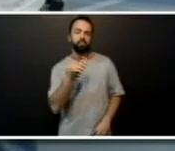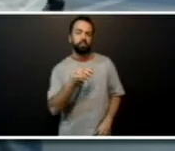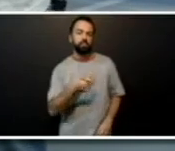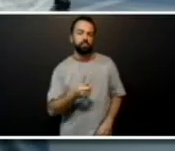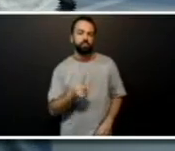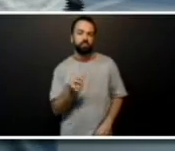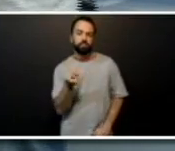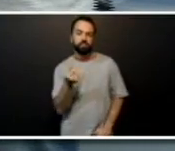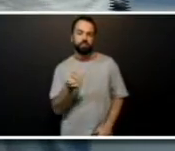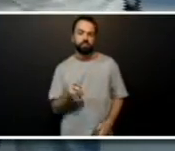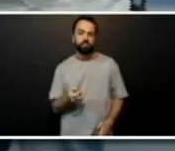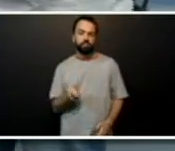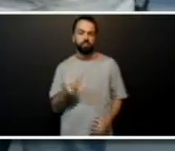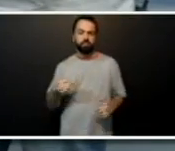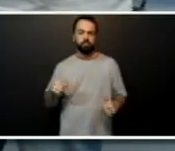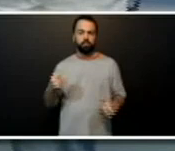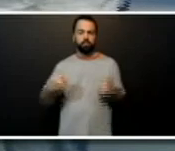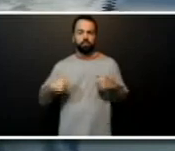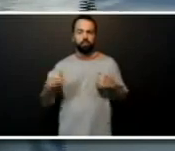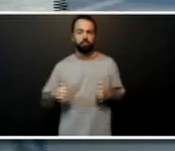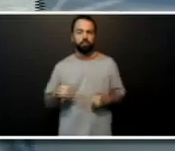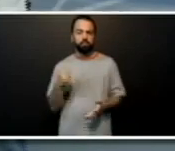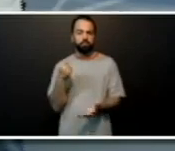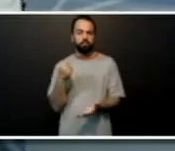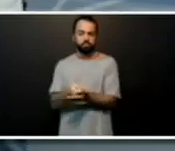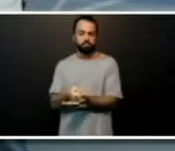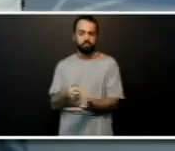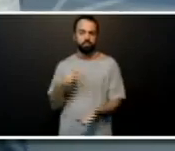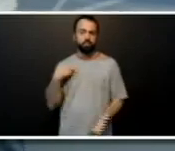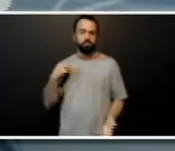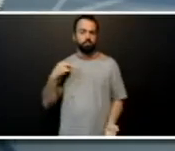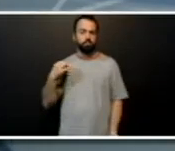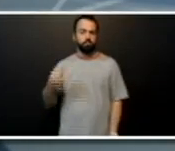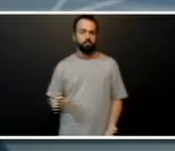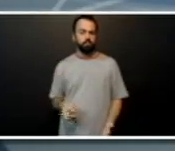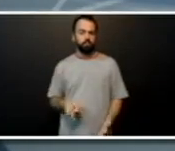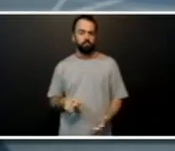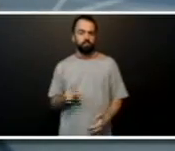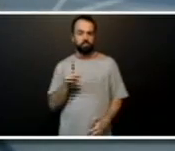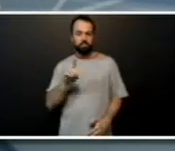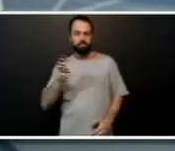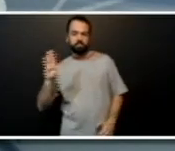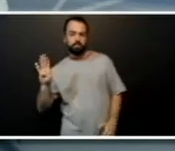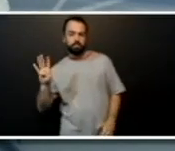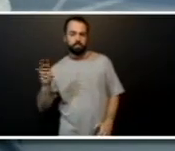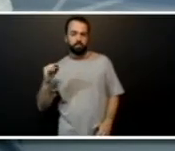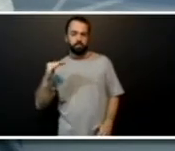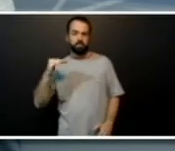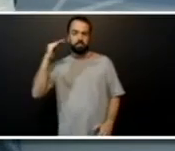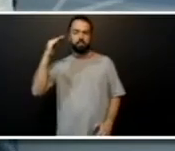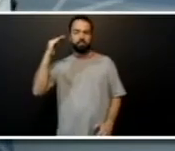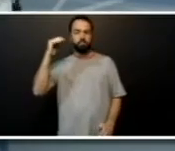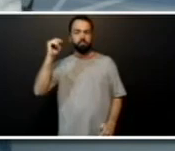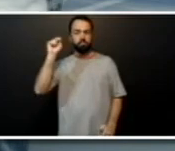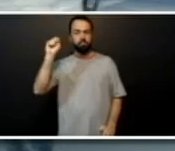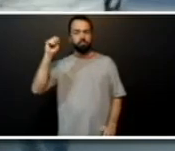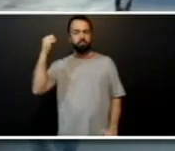para comprar essa blusa? Se eu tenho 14, Para 18 faltam